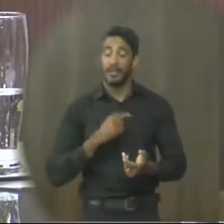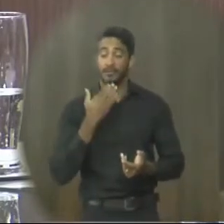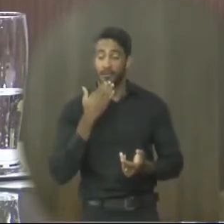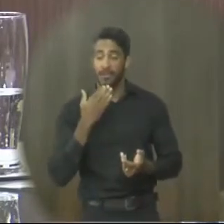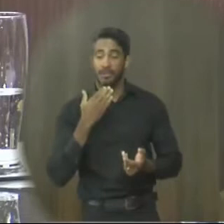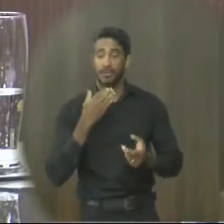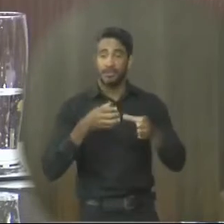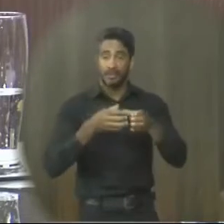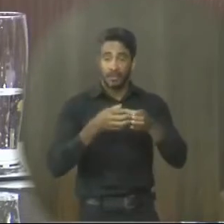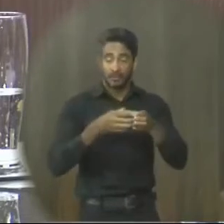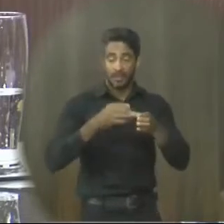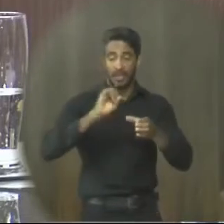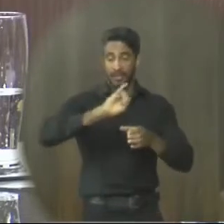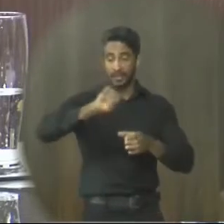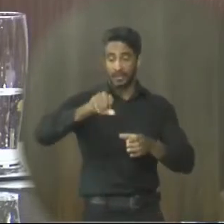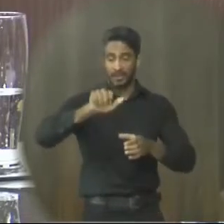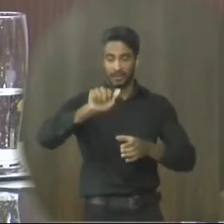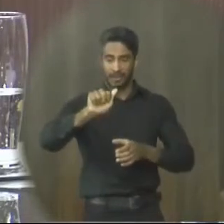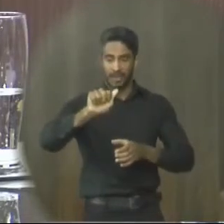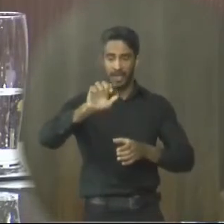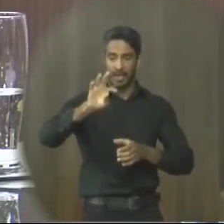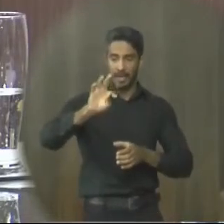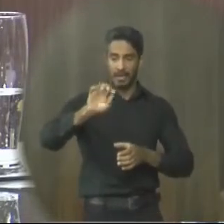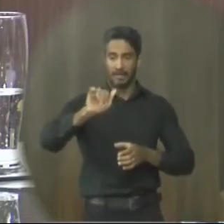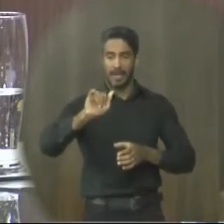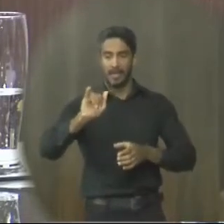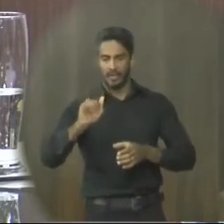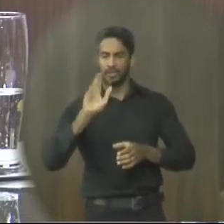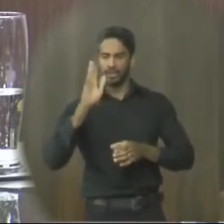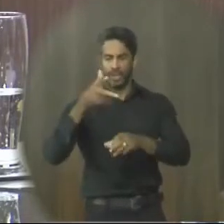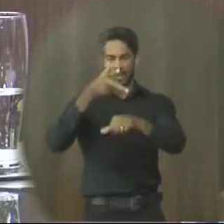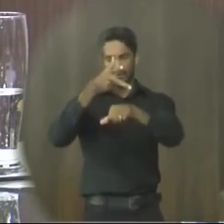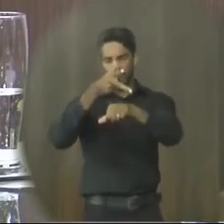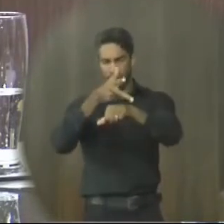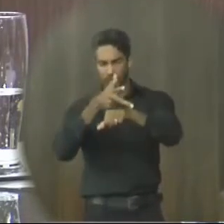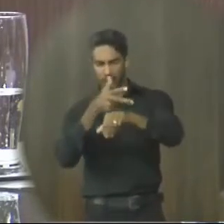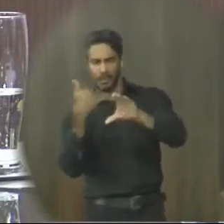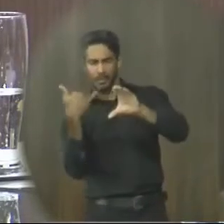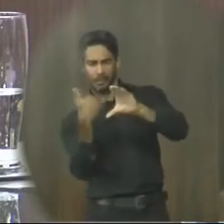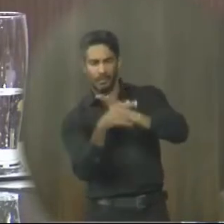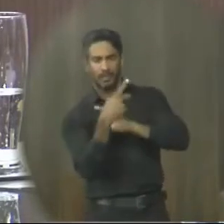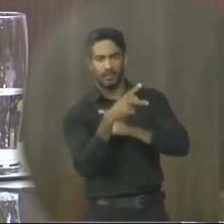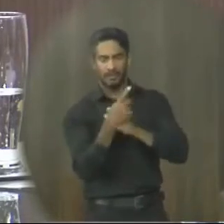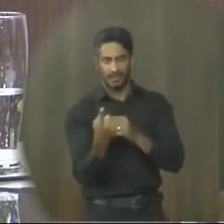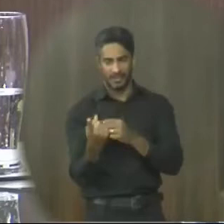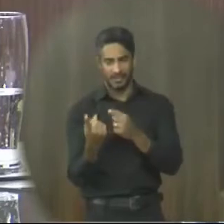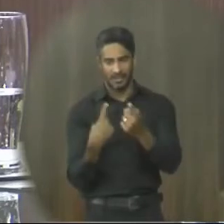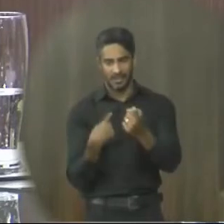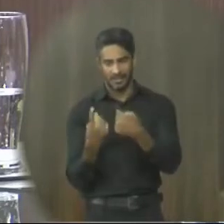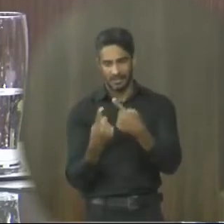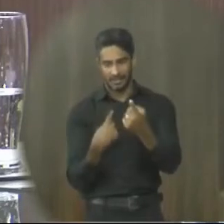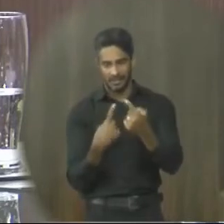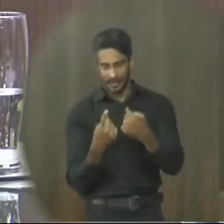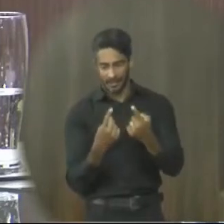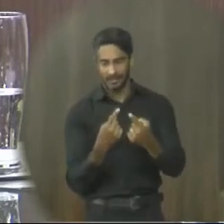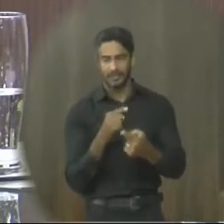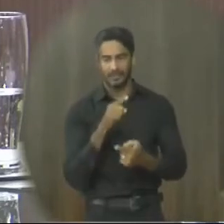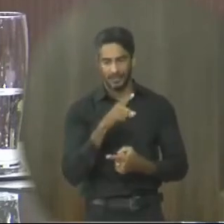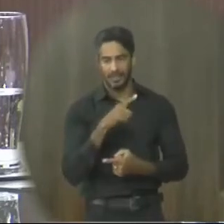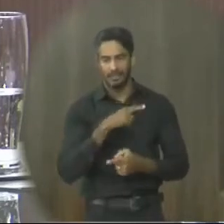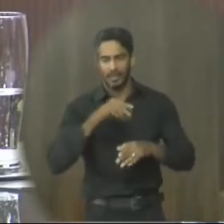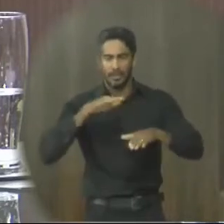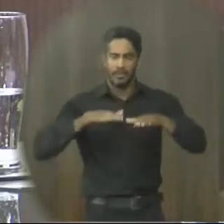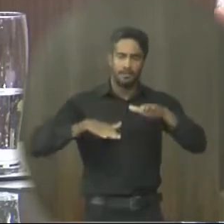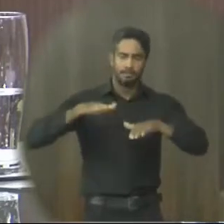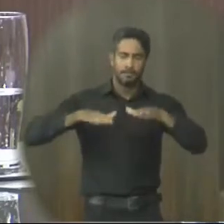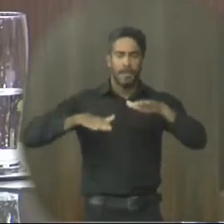Jataí, né? A gente, eu até filmei, mandei isso para você, a estrada lá. Você tem mais ou menos